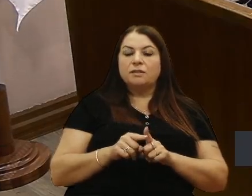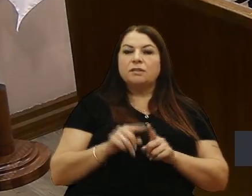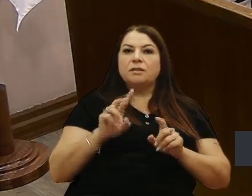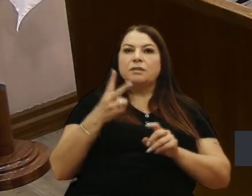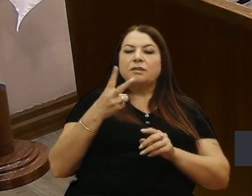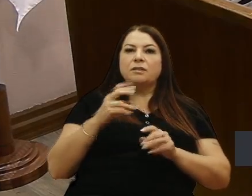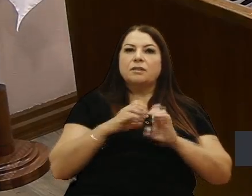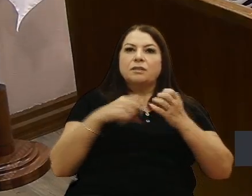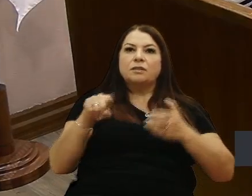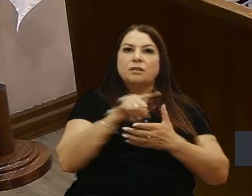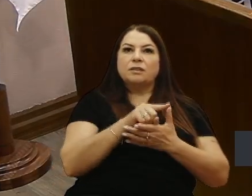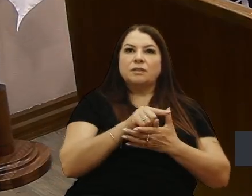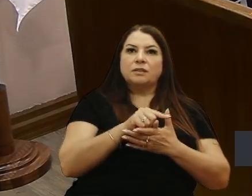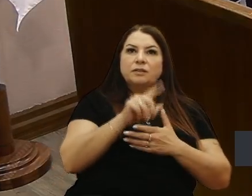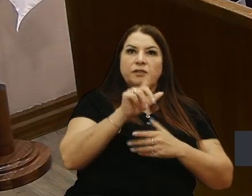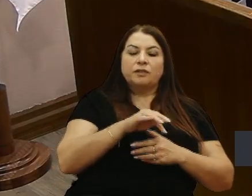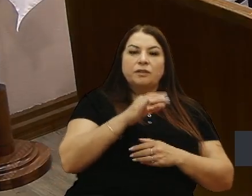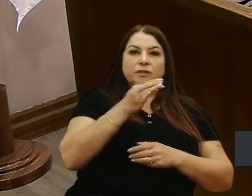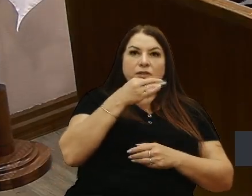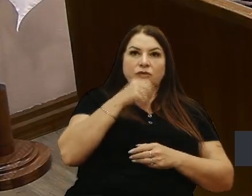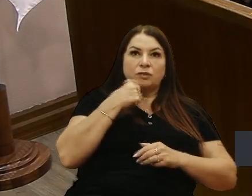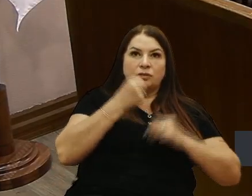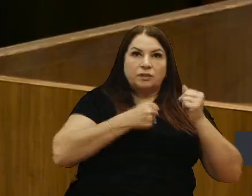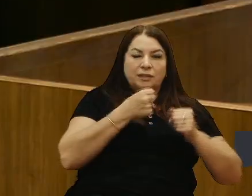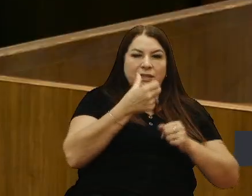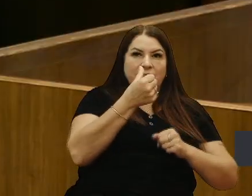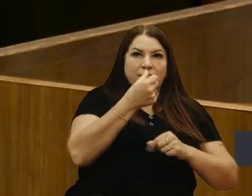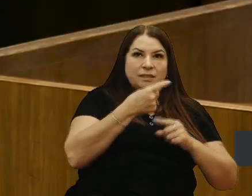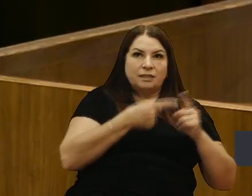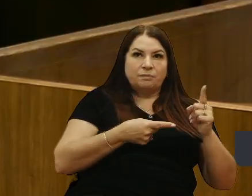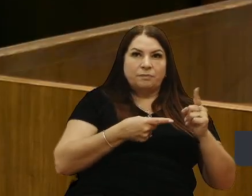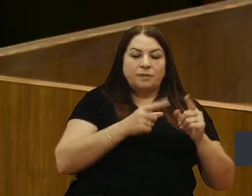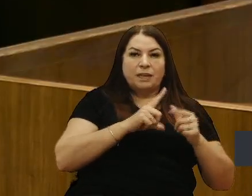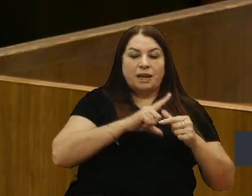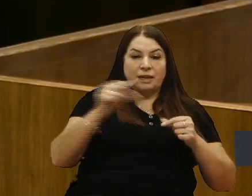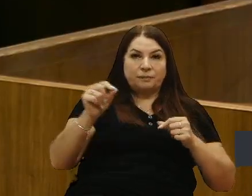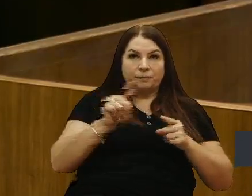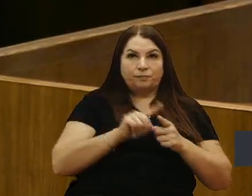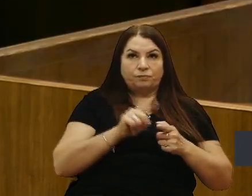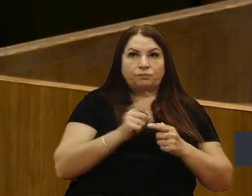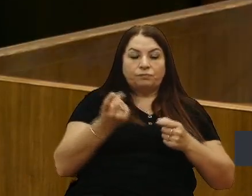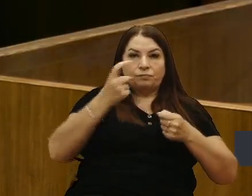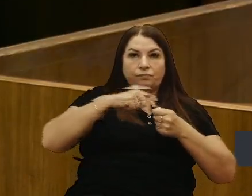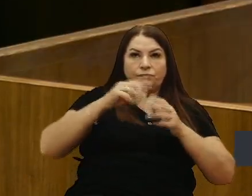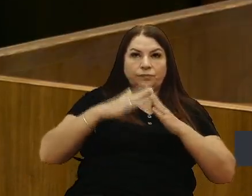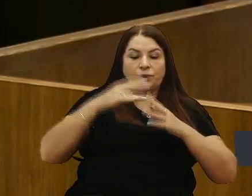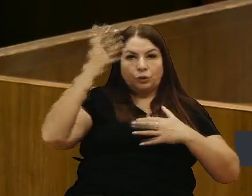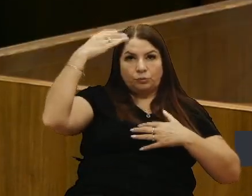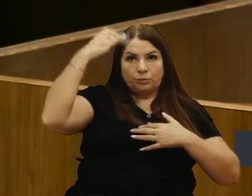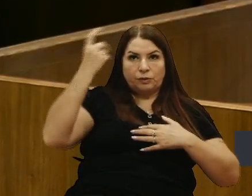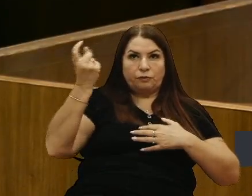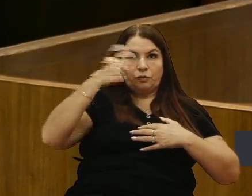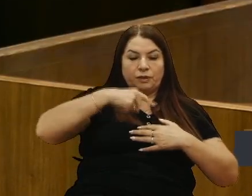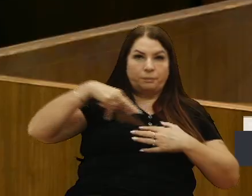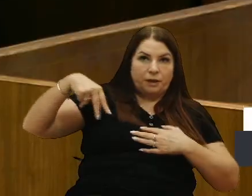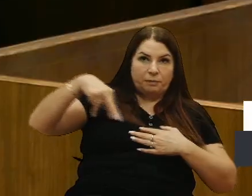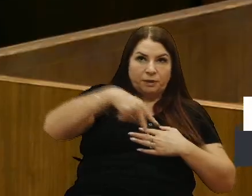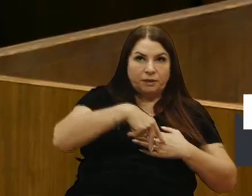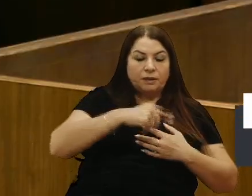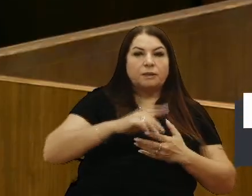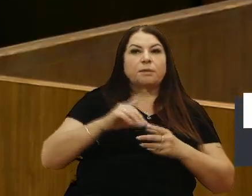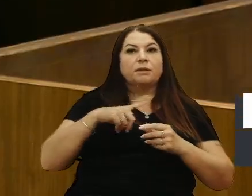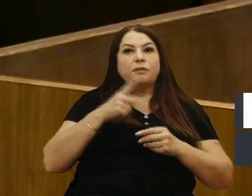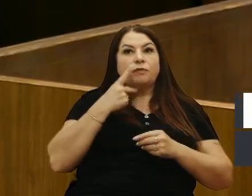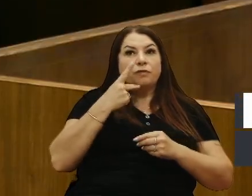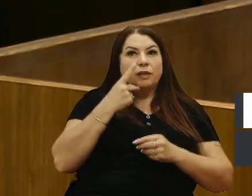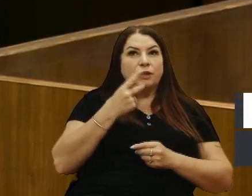eventos. Eu saí de casa e vim correr, que era 6h30 a nossa largada. E aí voltei para casa, tomei banho e voltei para a caminhada. Mas a gente está